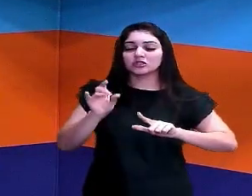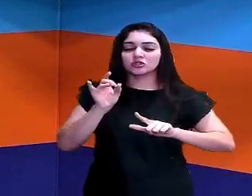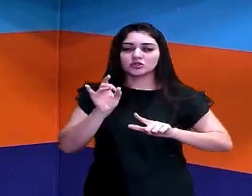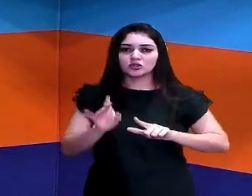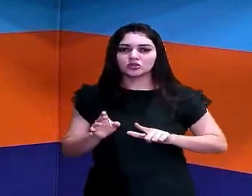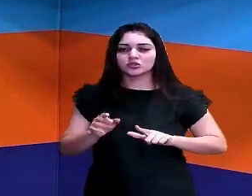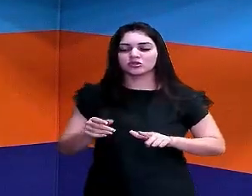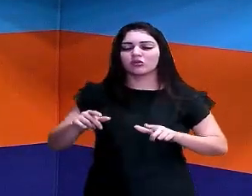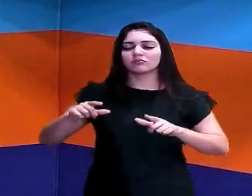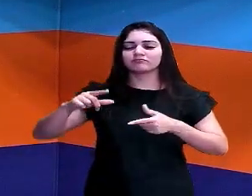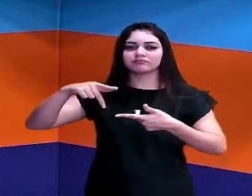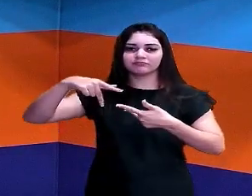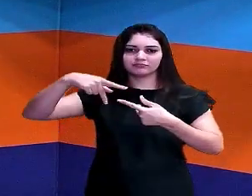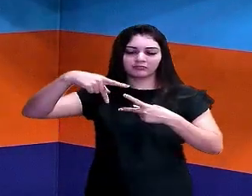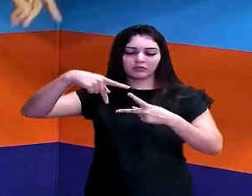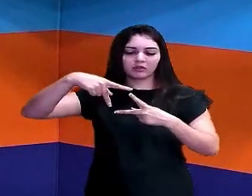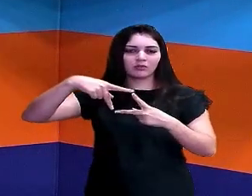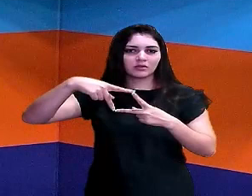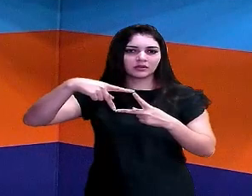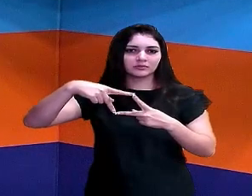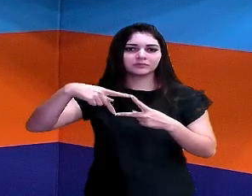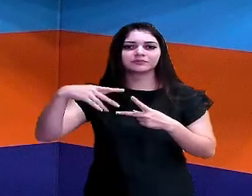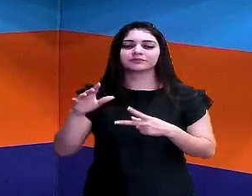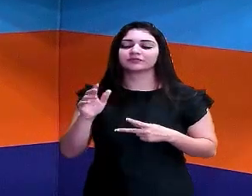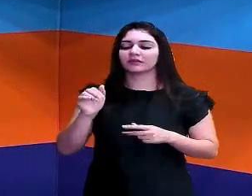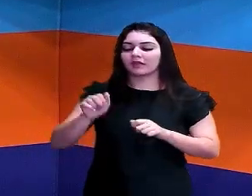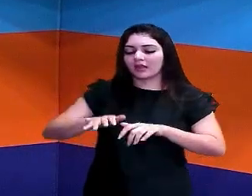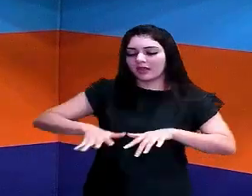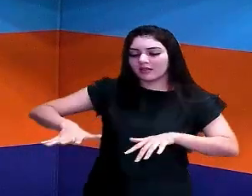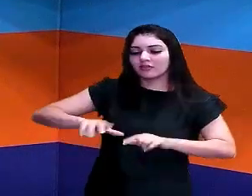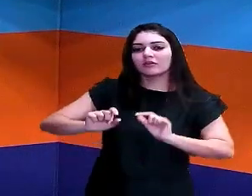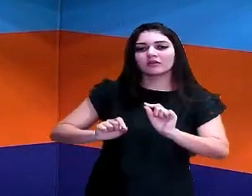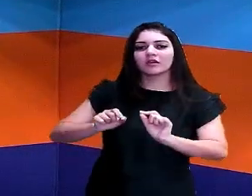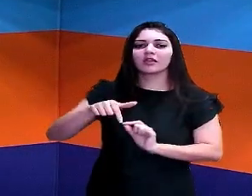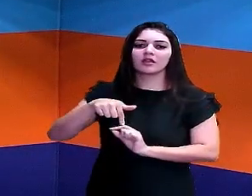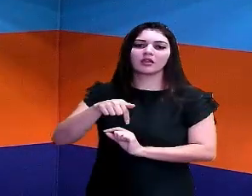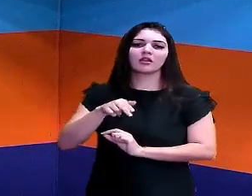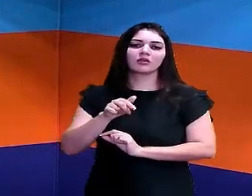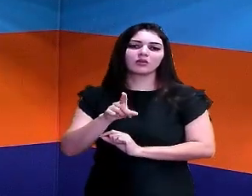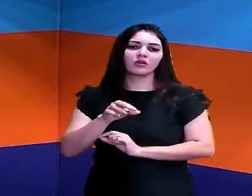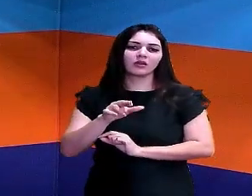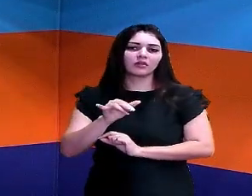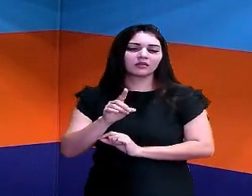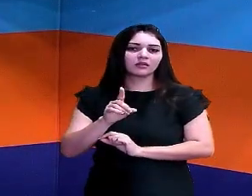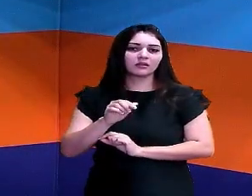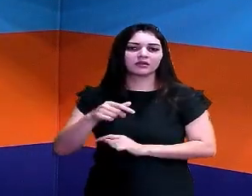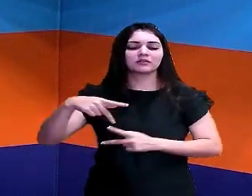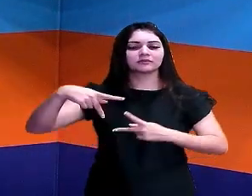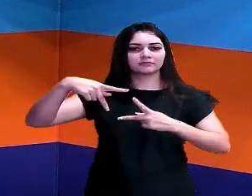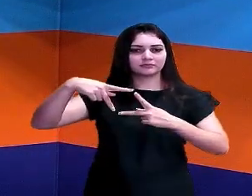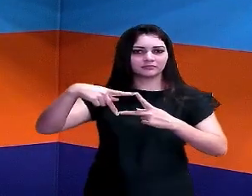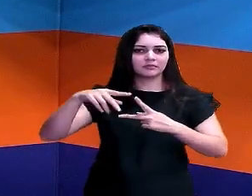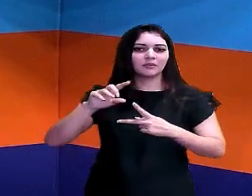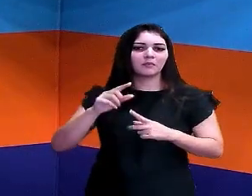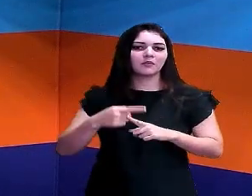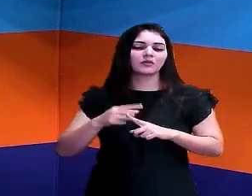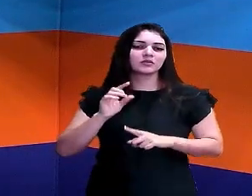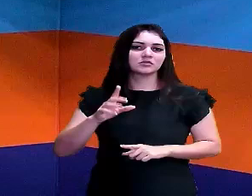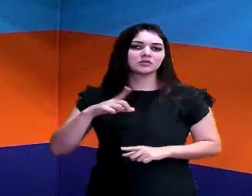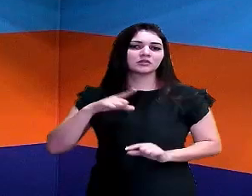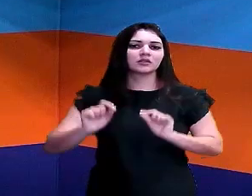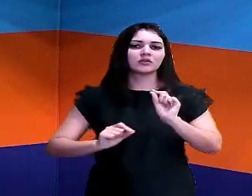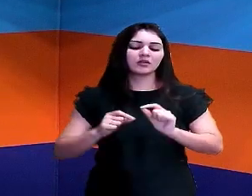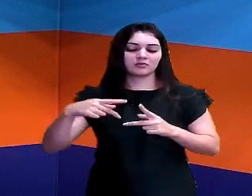quadrados. Então, a região dele é uma região quadrada, tá certo? Porque eu só tenho